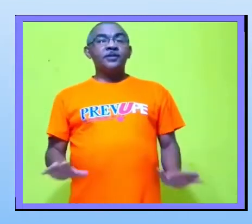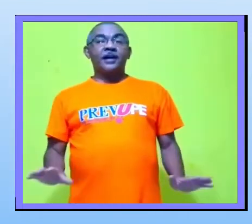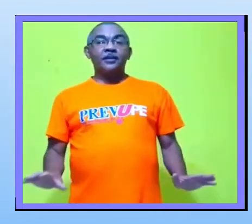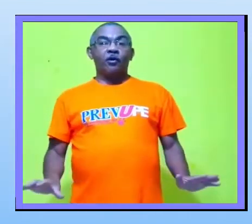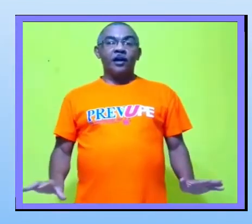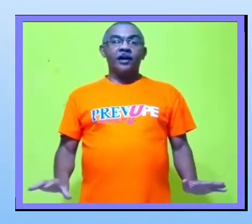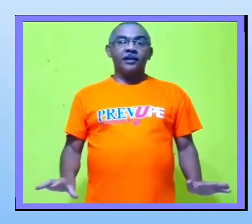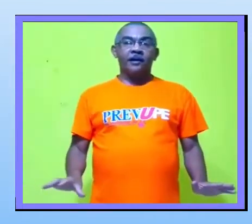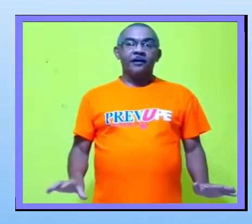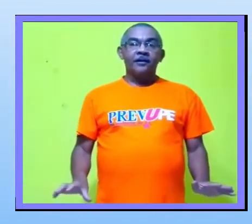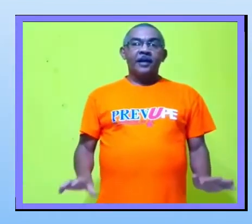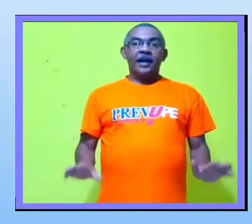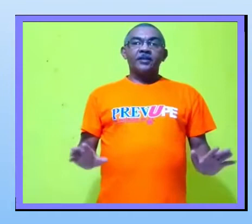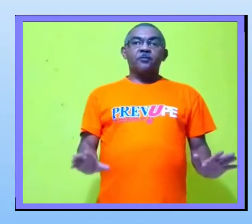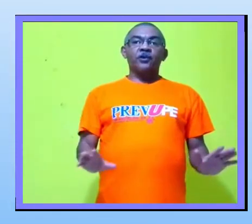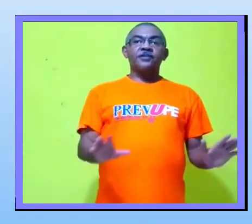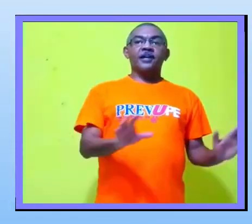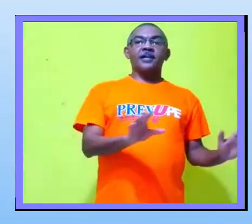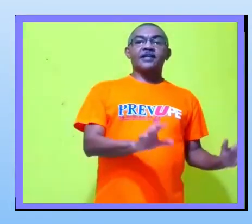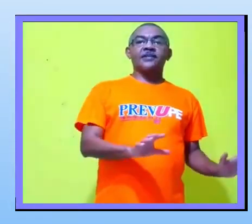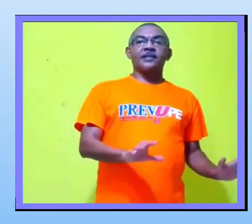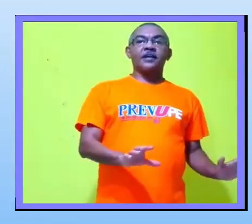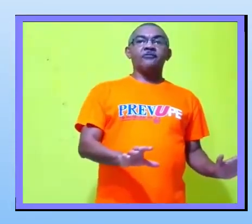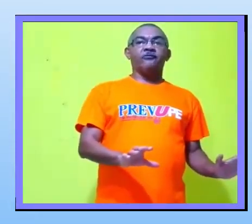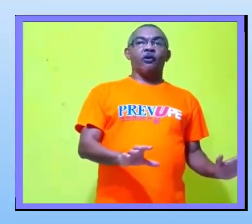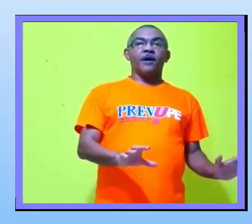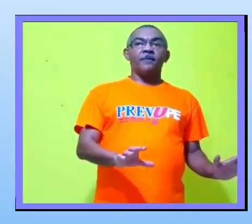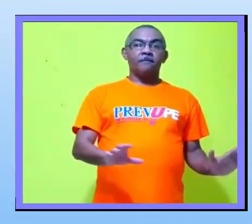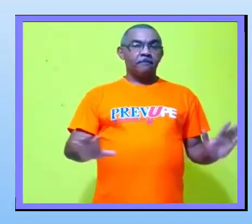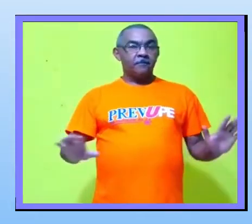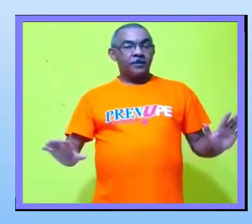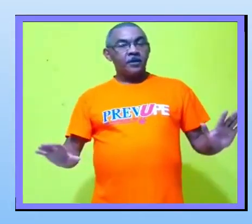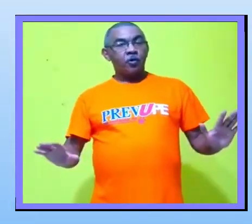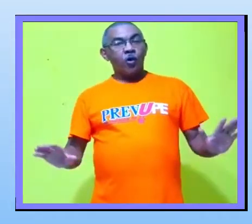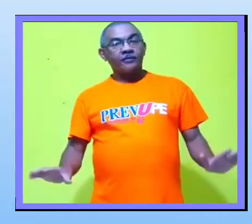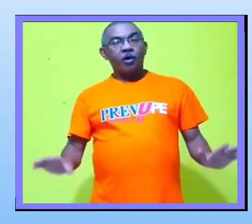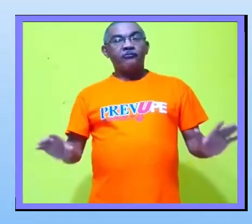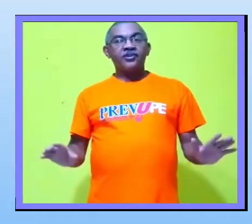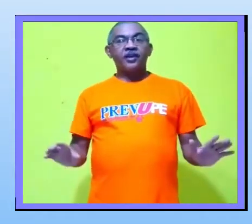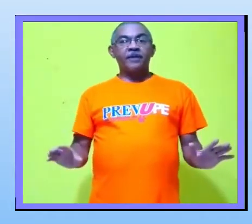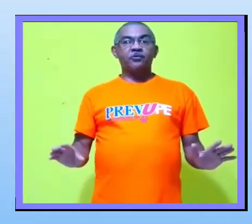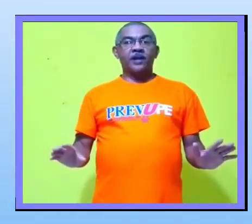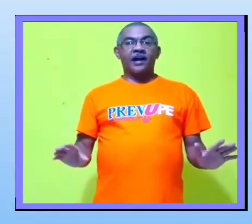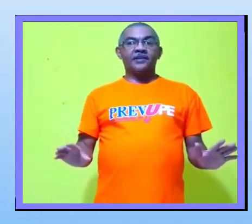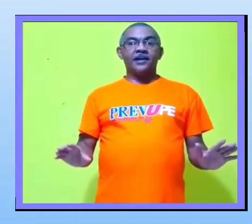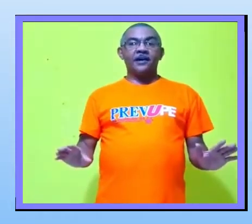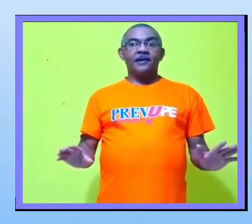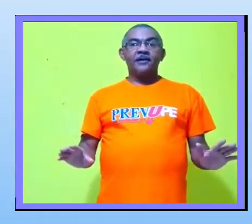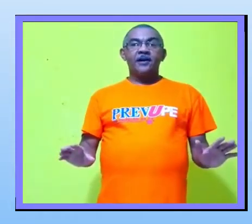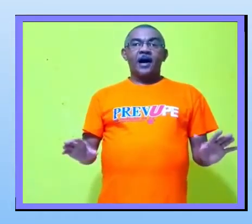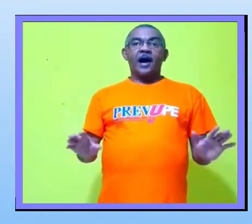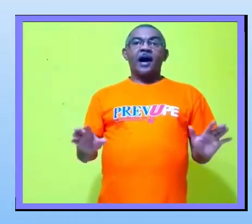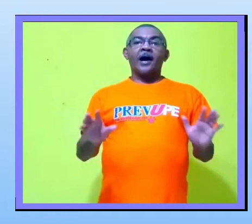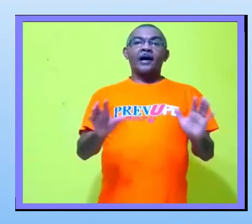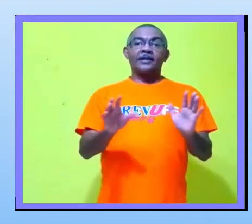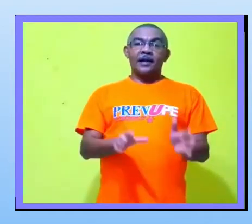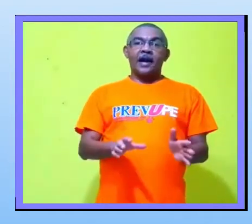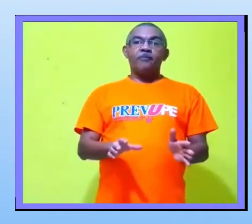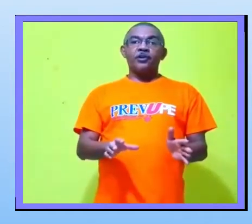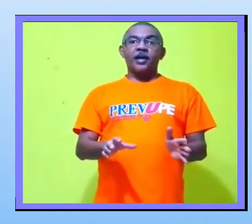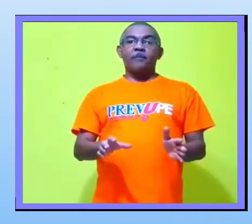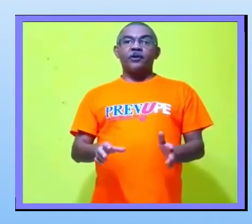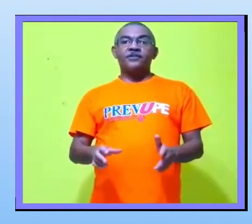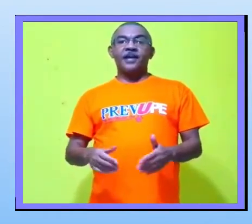Os tipos de cadeia orgânica, elas podem ser classificadas da seguinte forma. Quanto ao fechamento da cadeia, a